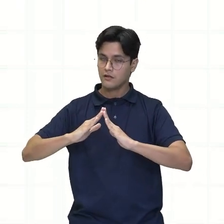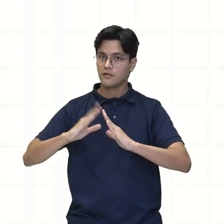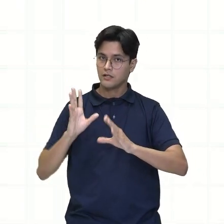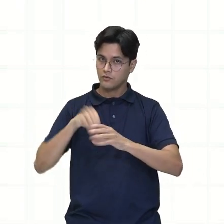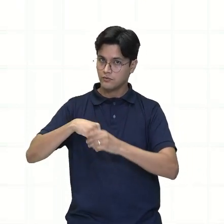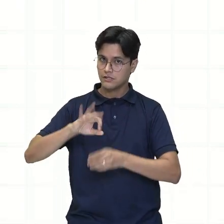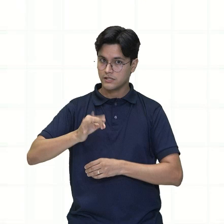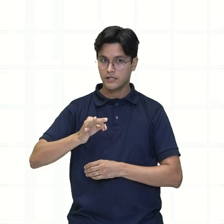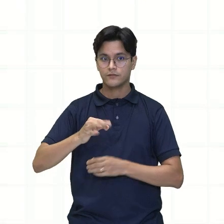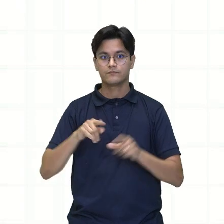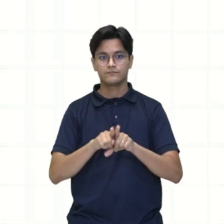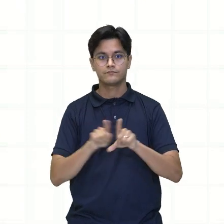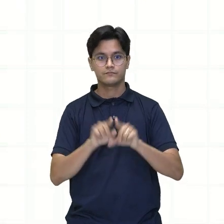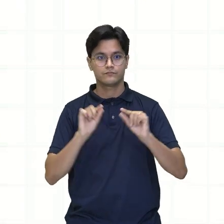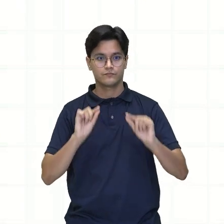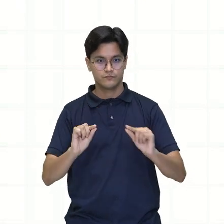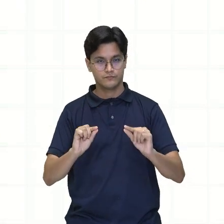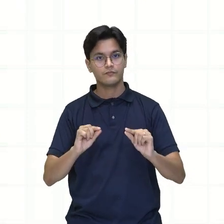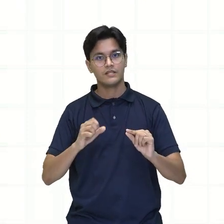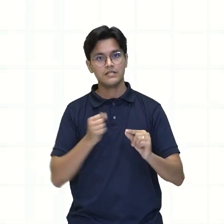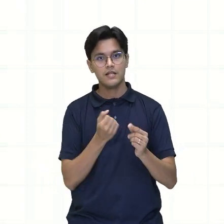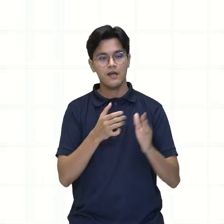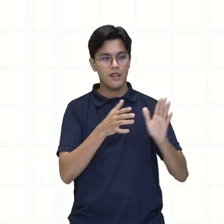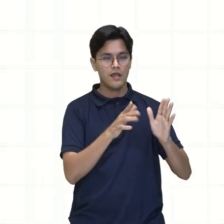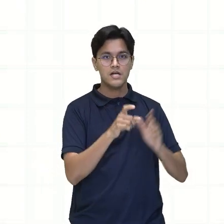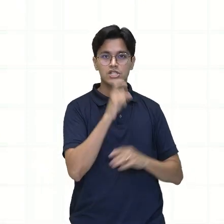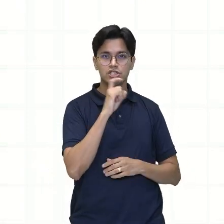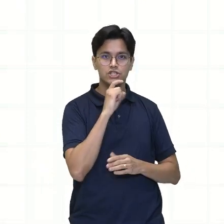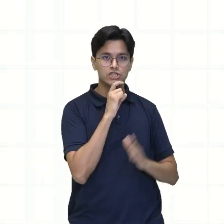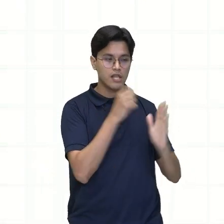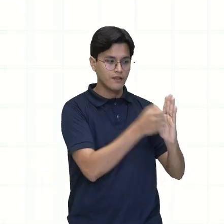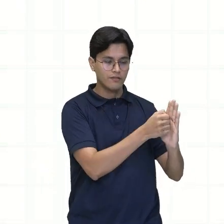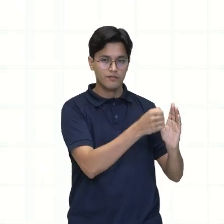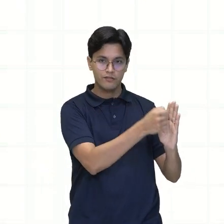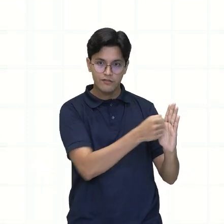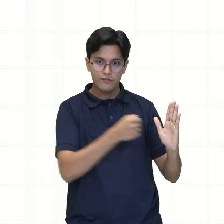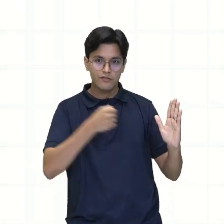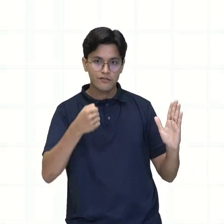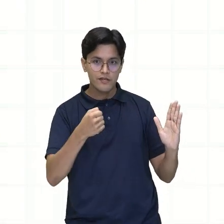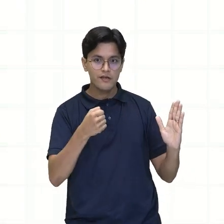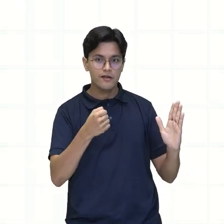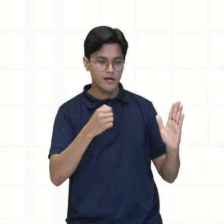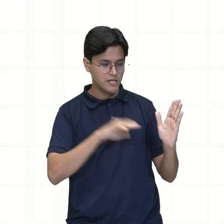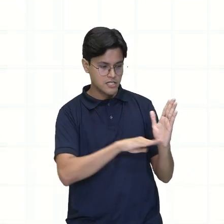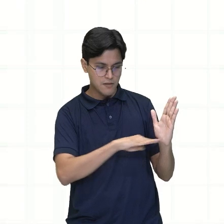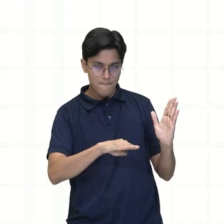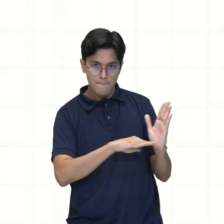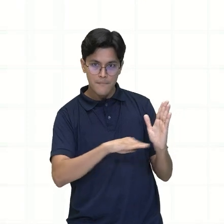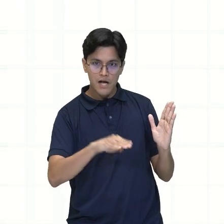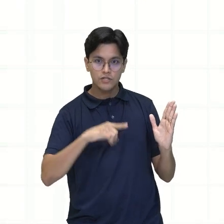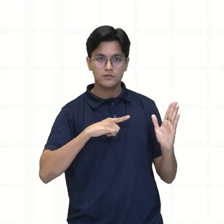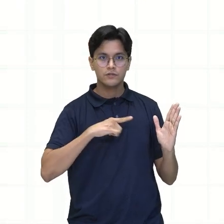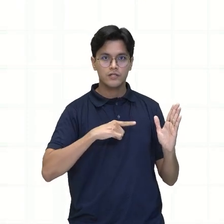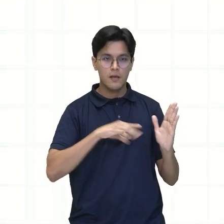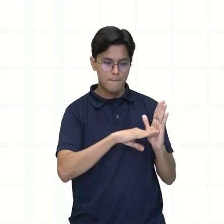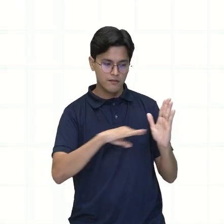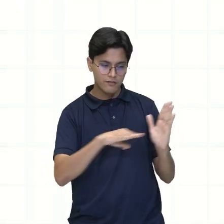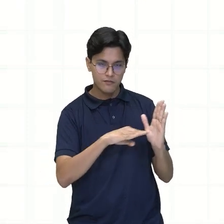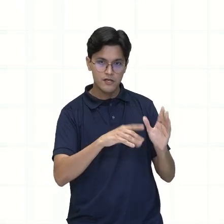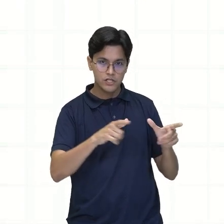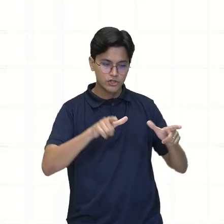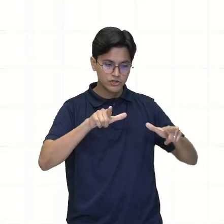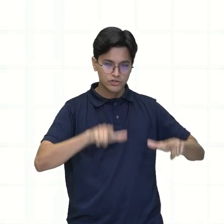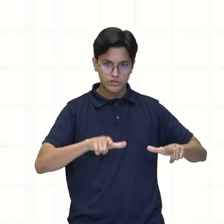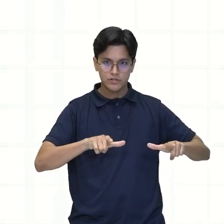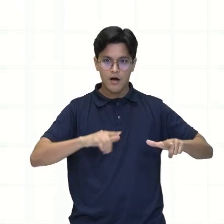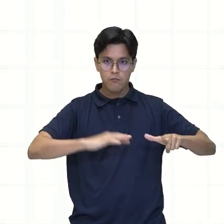sabão. Embaixo da geladeira, se você olhar atrás, tem uma bandejinha que acumula água. Você deve retirar, né, de preferência